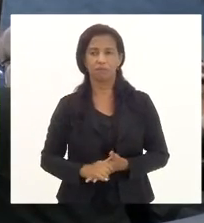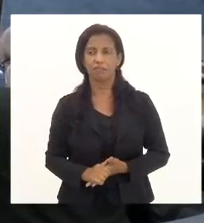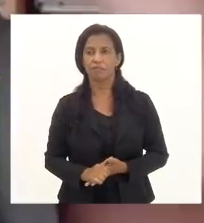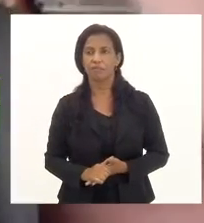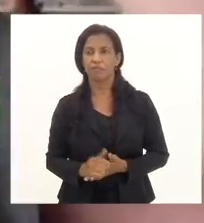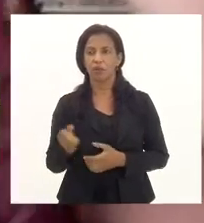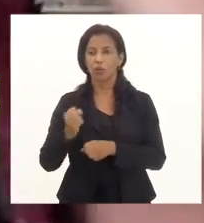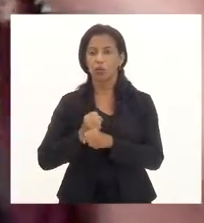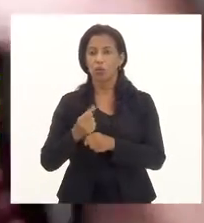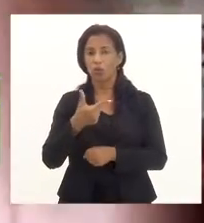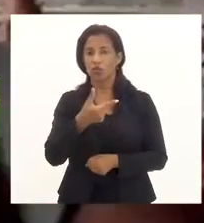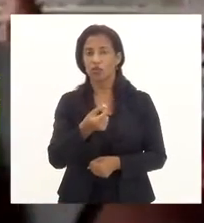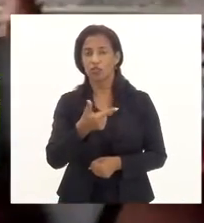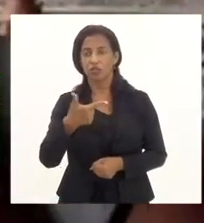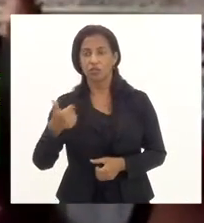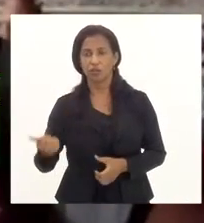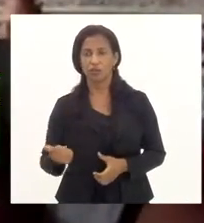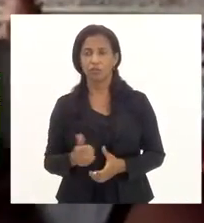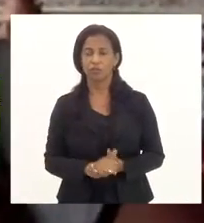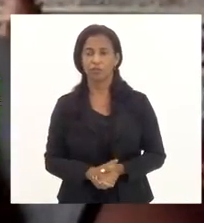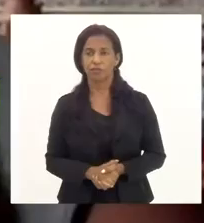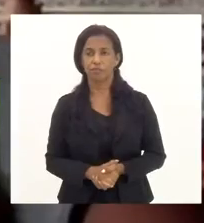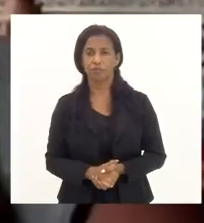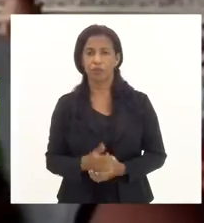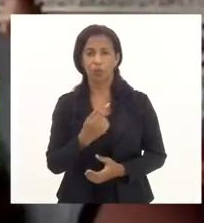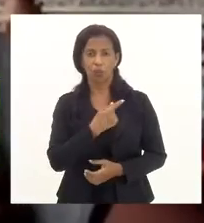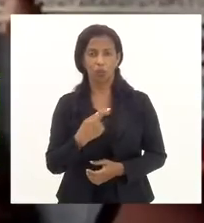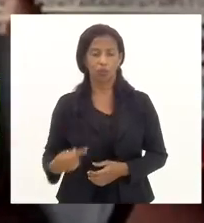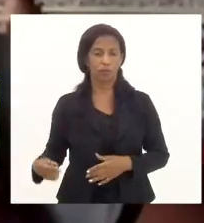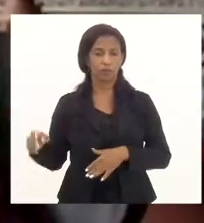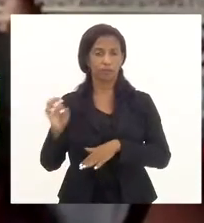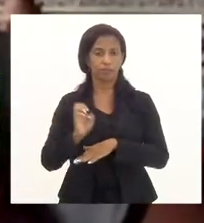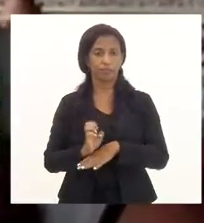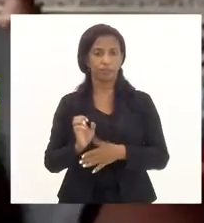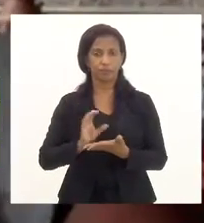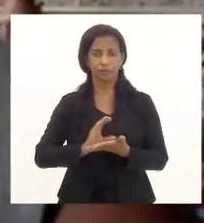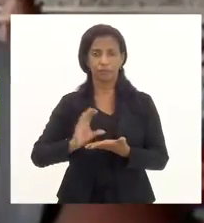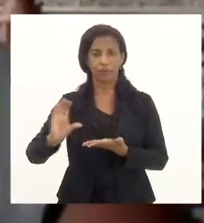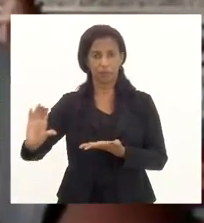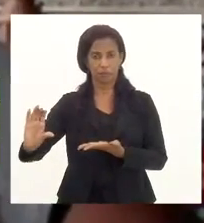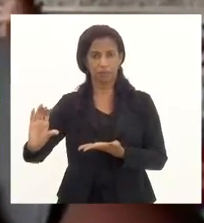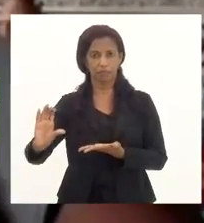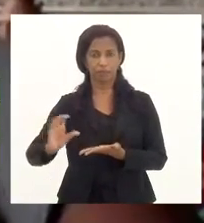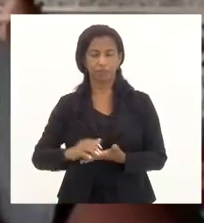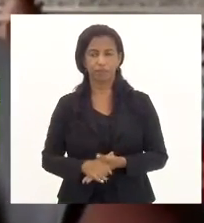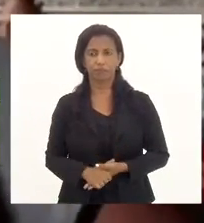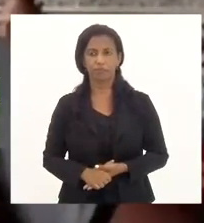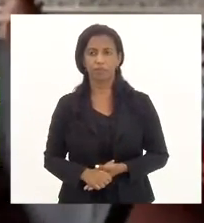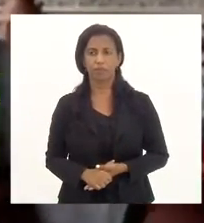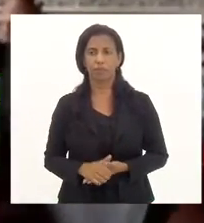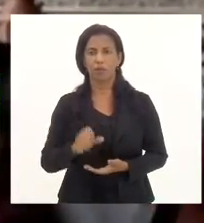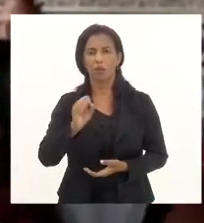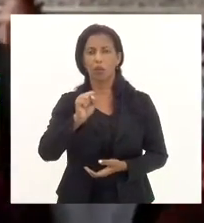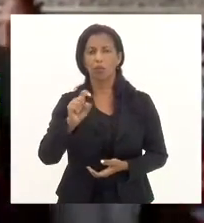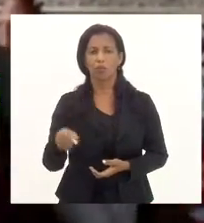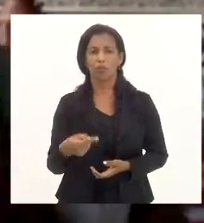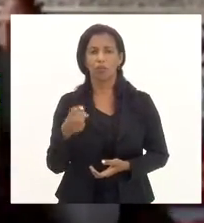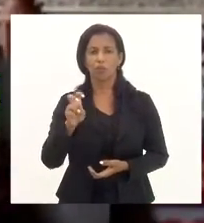plano de 2001 o atual Governo do Estado deste montante de